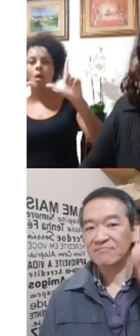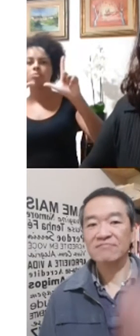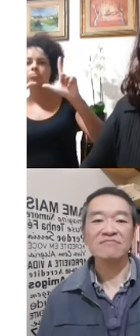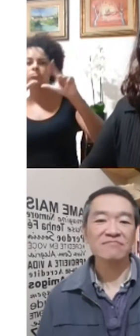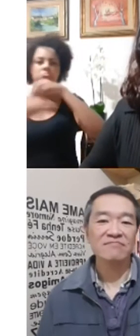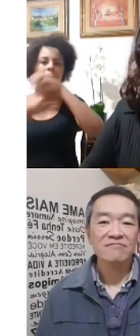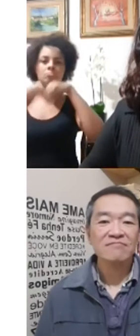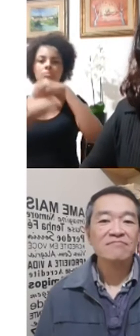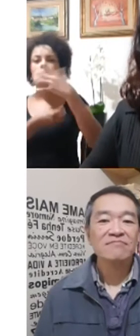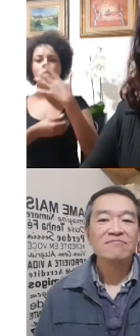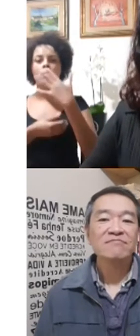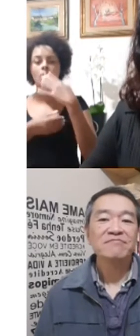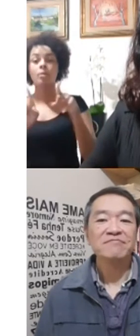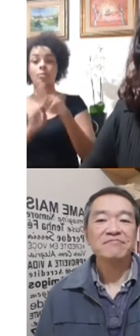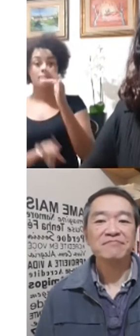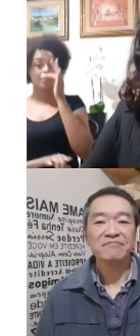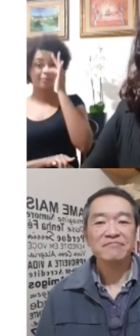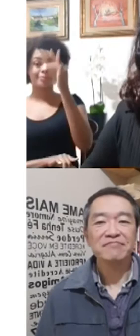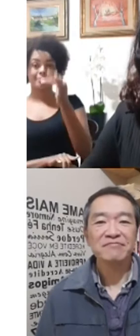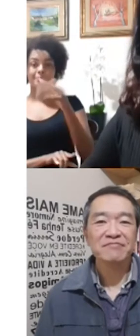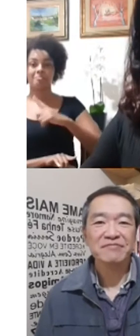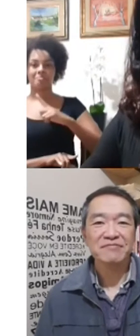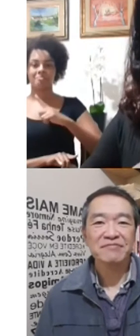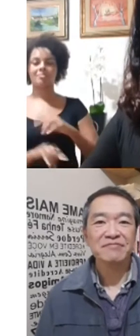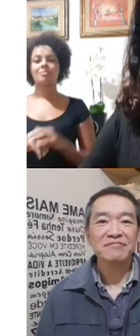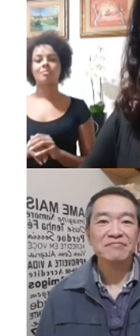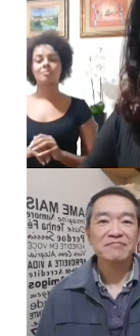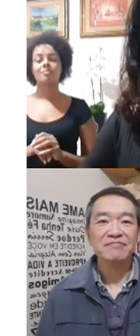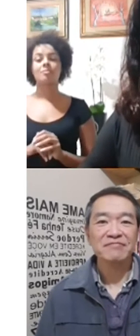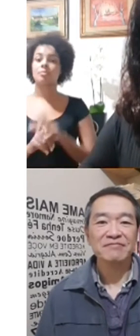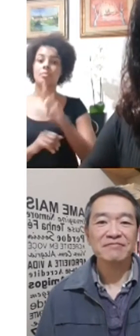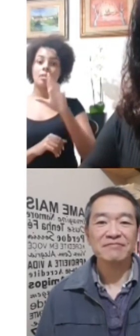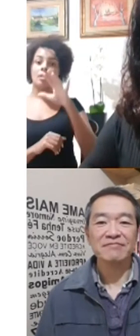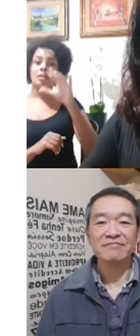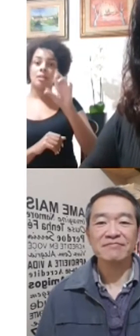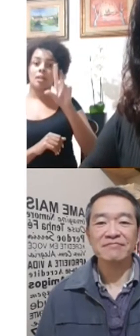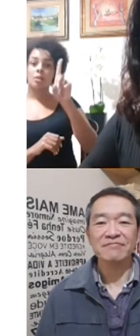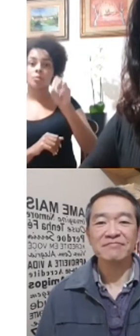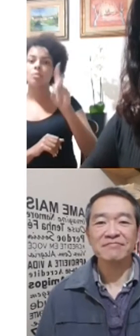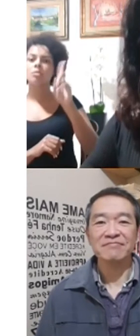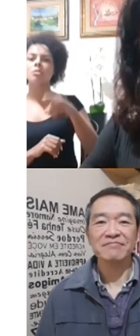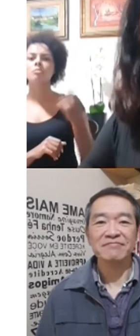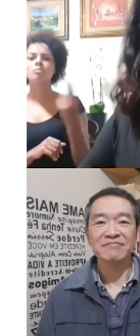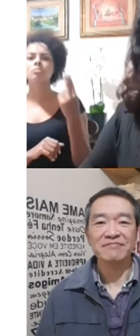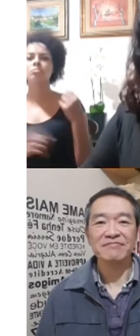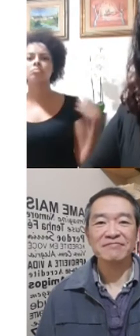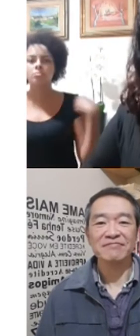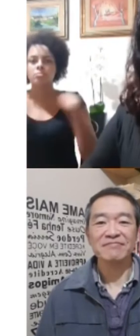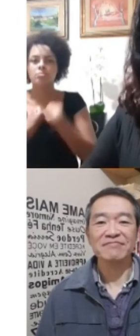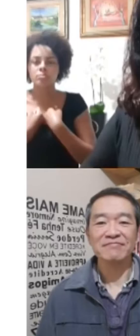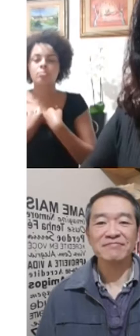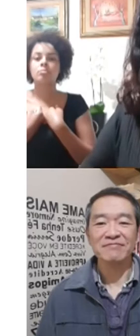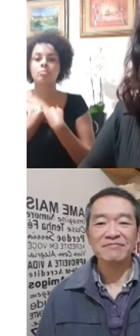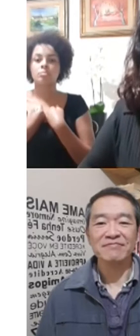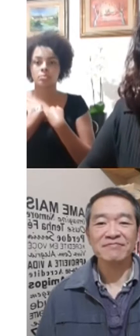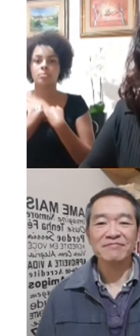abstratos e uma orquídea. O Ricardo Shimozakai está de jaqueta, uma camisa branca